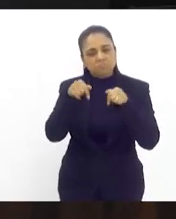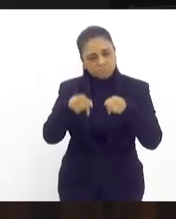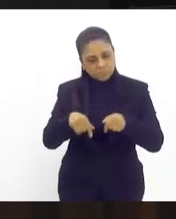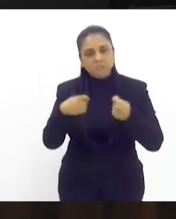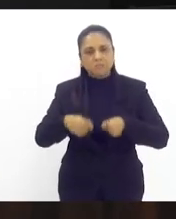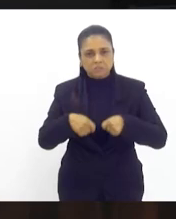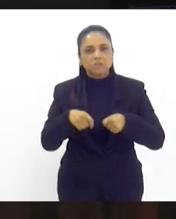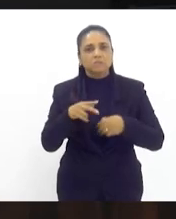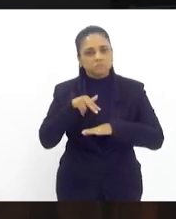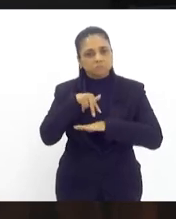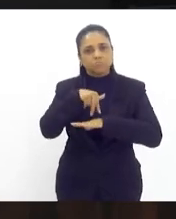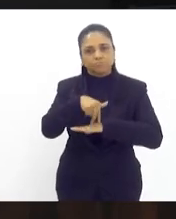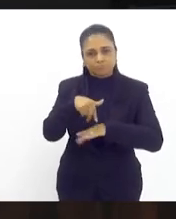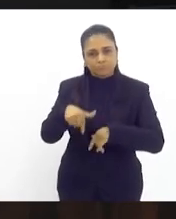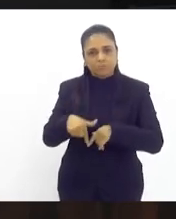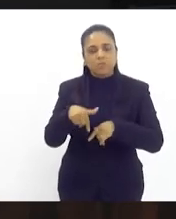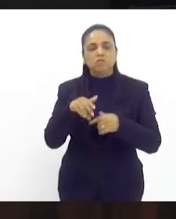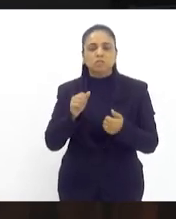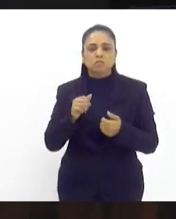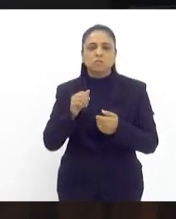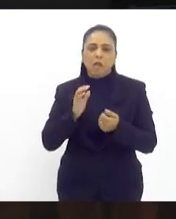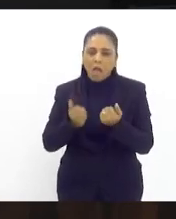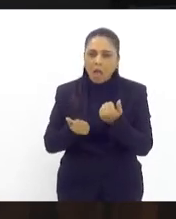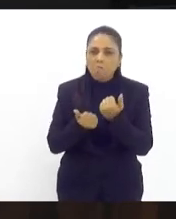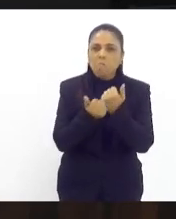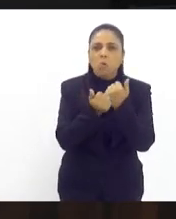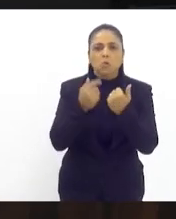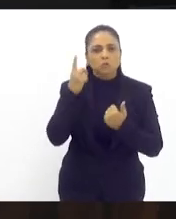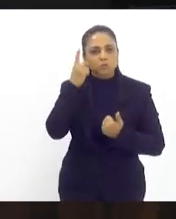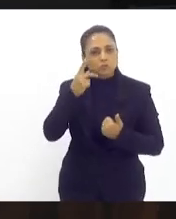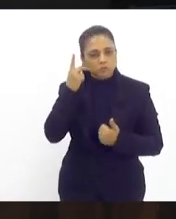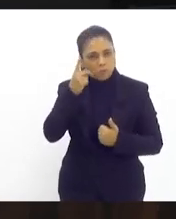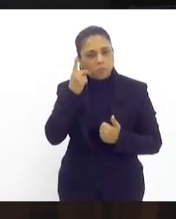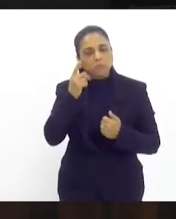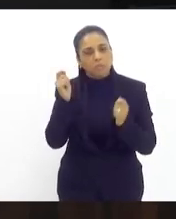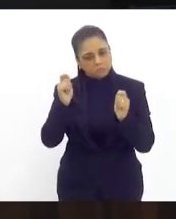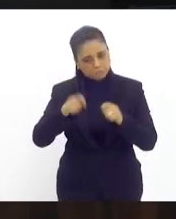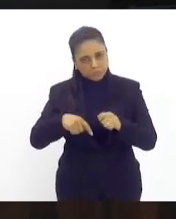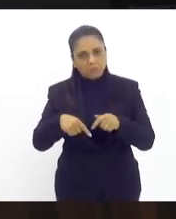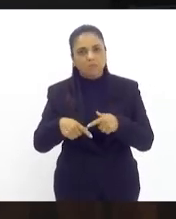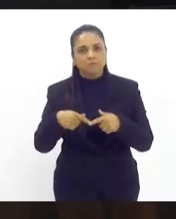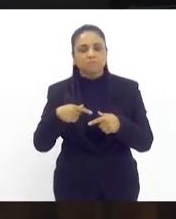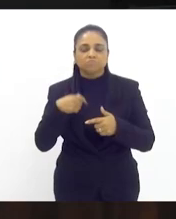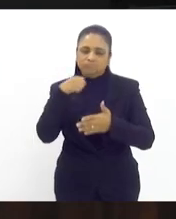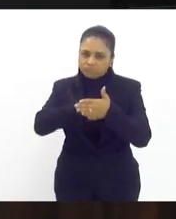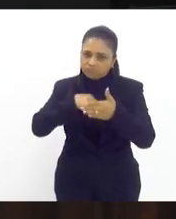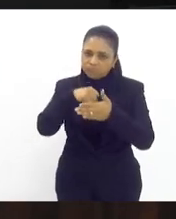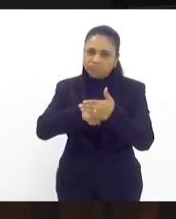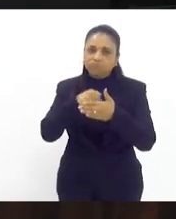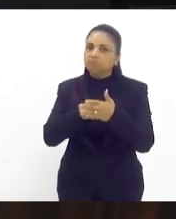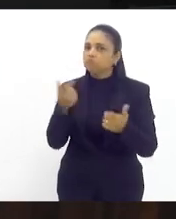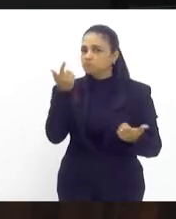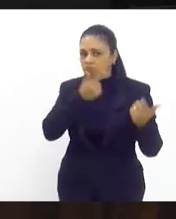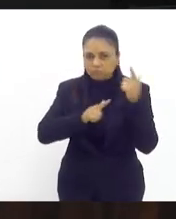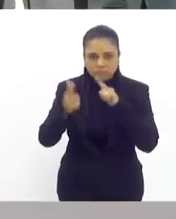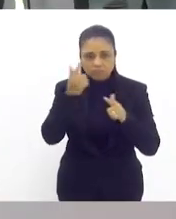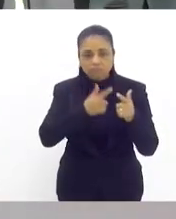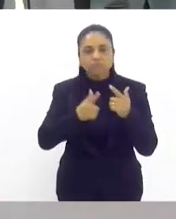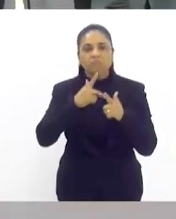e Conte com o conjunto de Deputados nessa luta que a gente vem travando aí vamos conseguir No final a